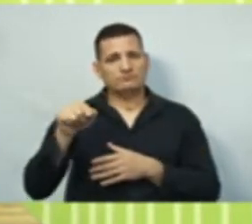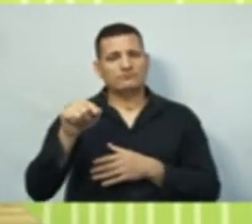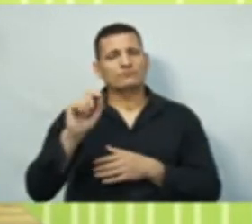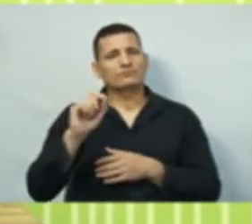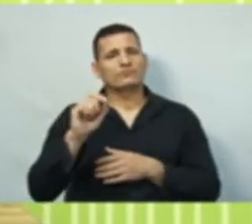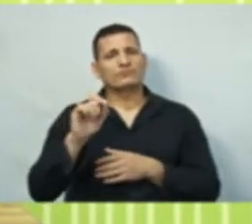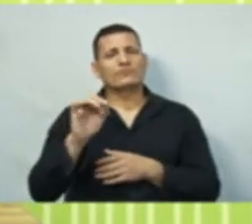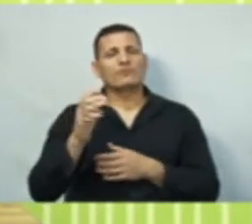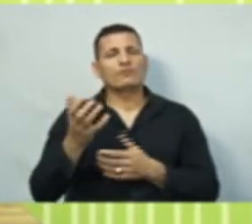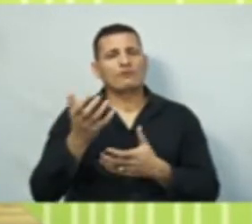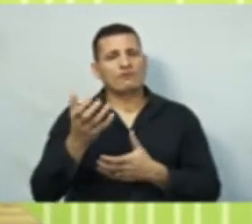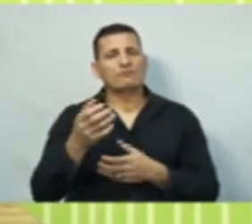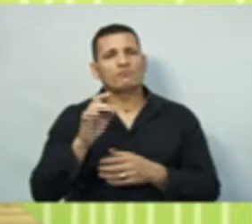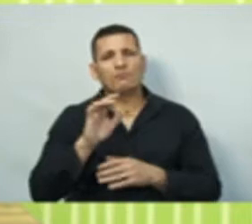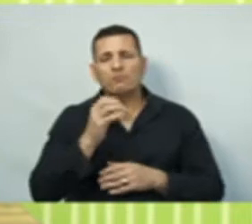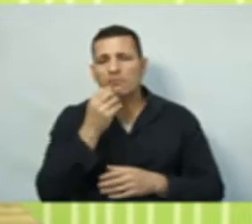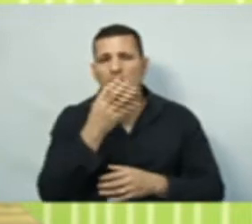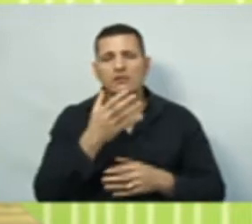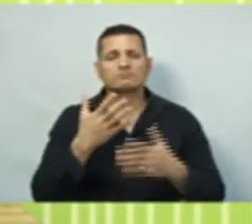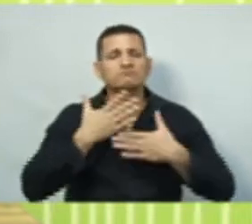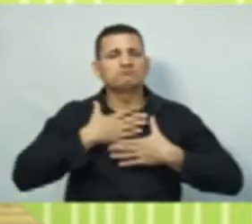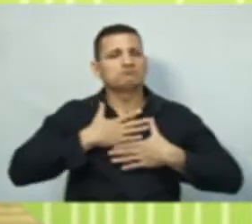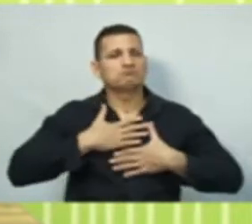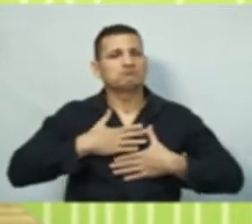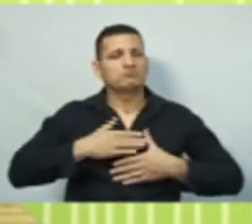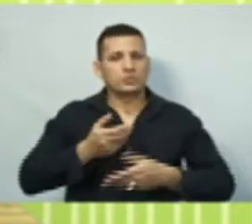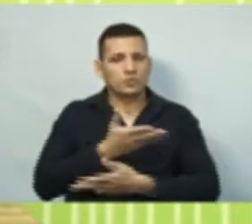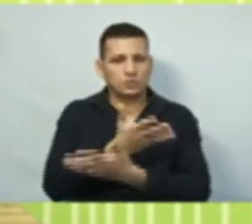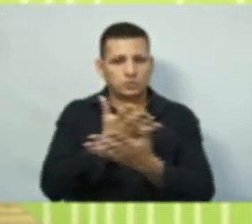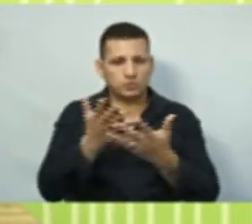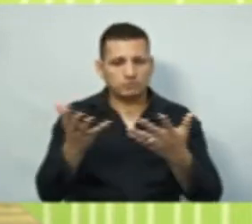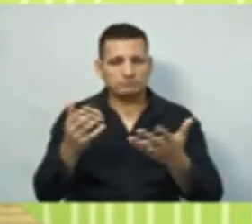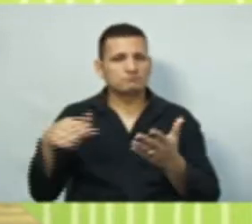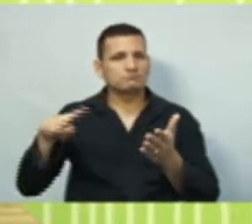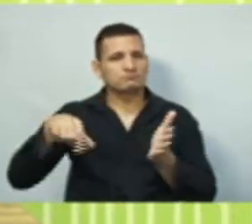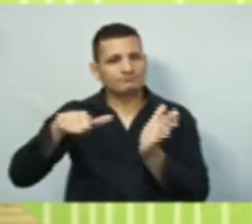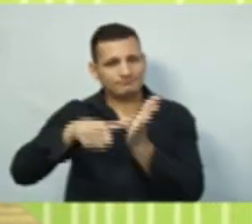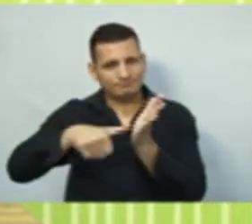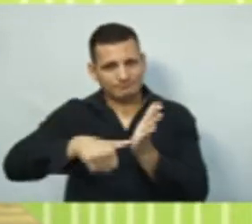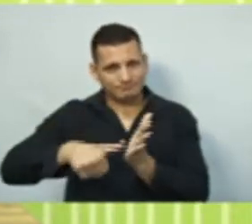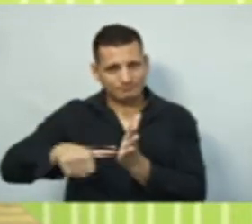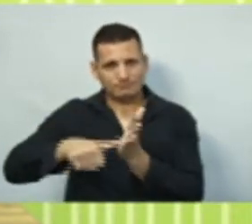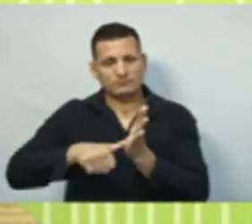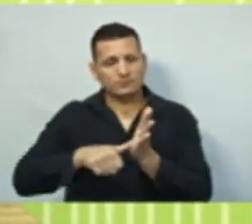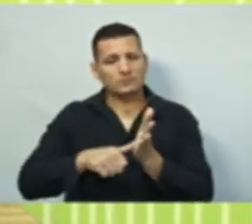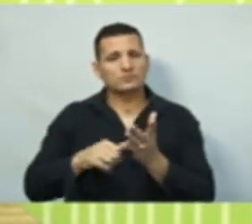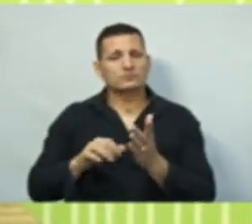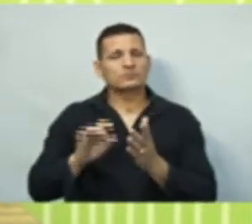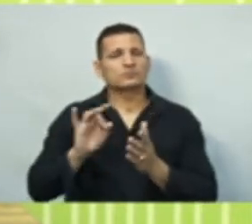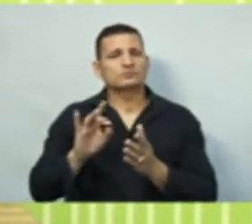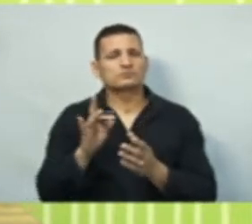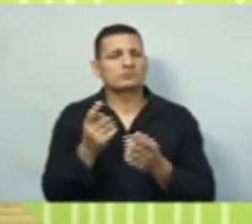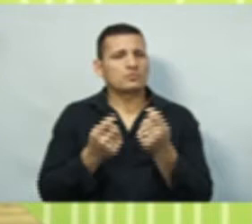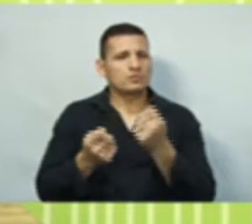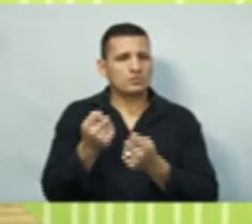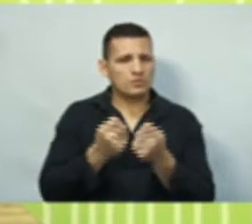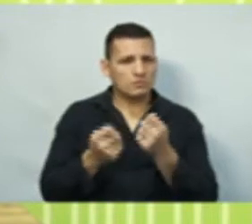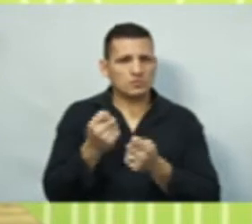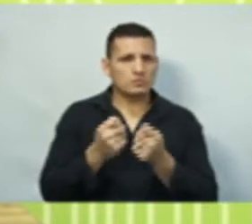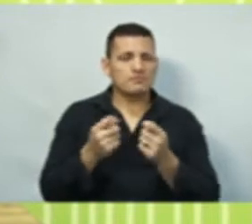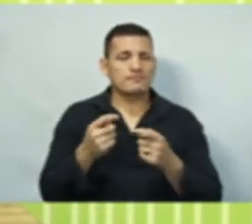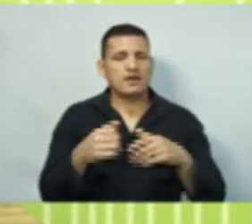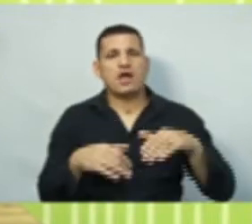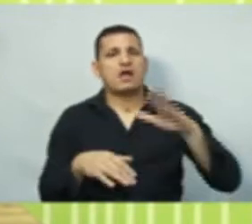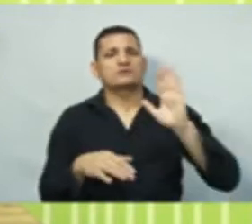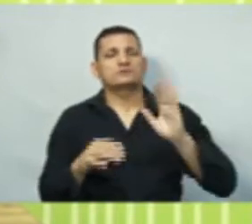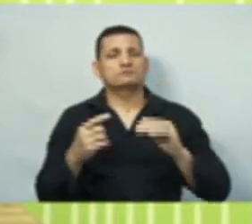um bem-estar também. Apesar de visar um bem-estar econômico maior para as